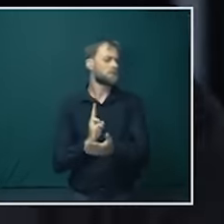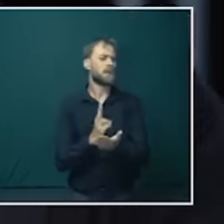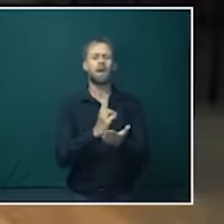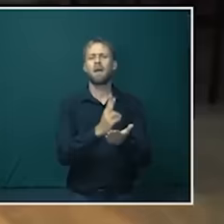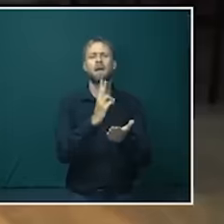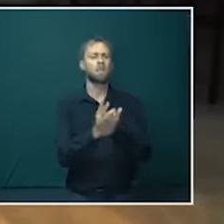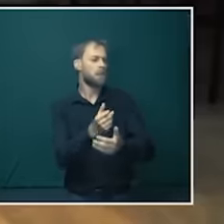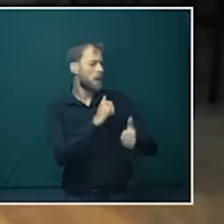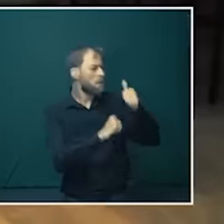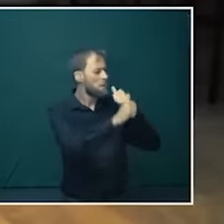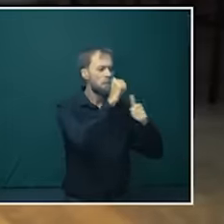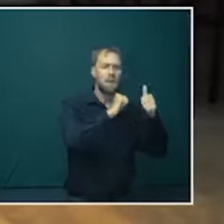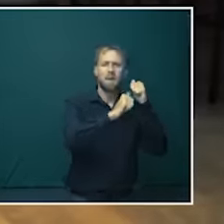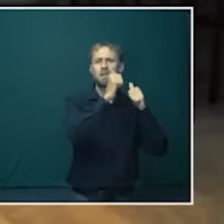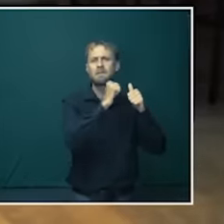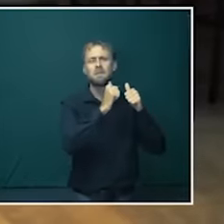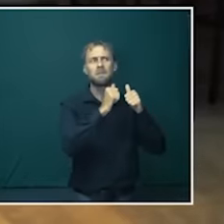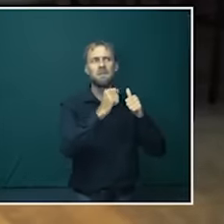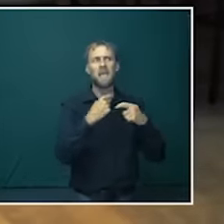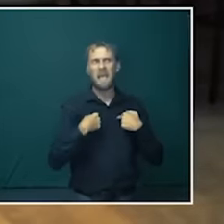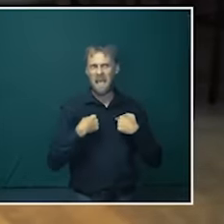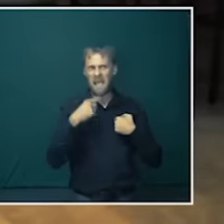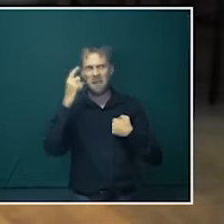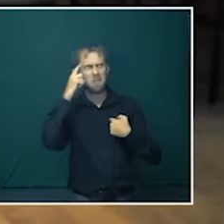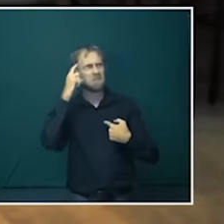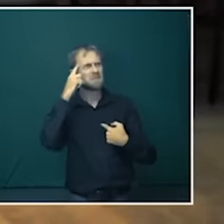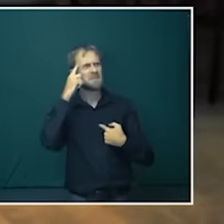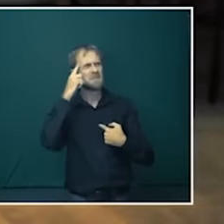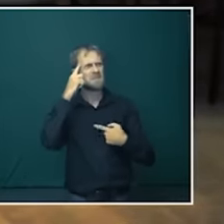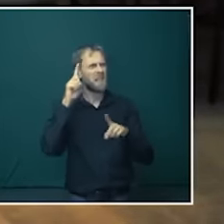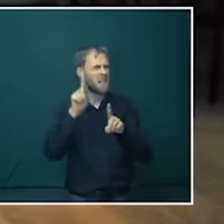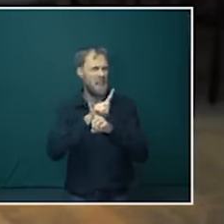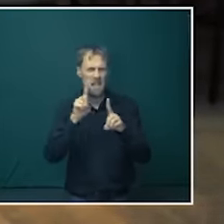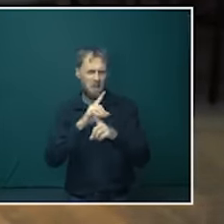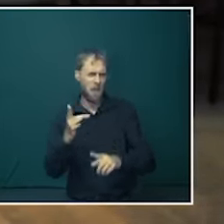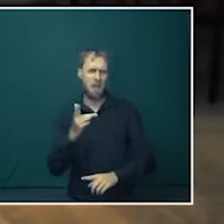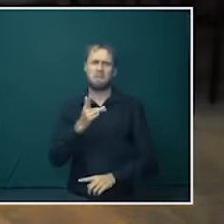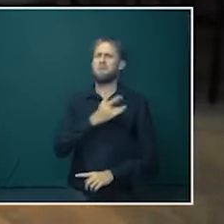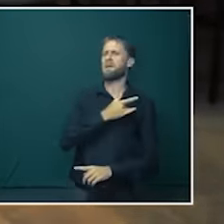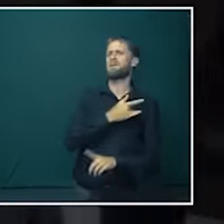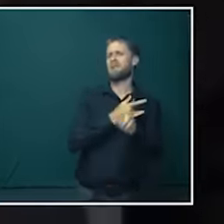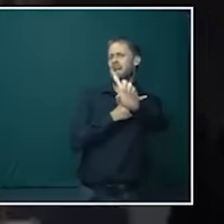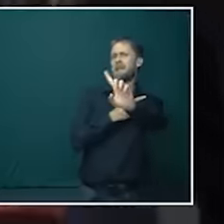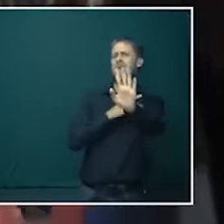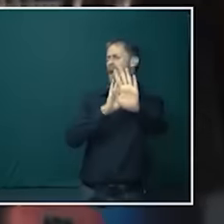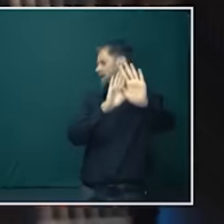Nessa vida louca, nem passou pela cabeça me apaixonar.